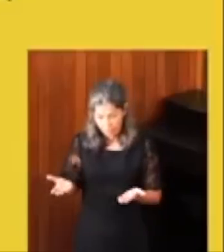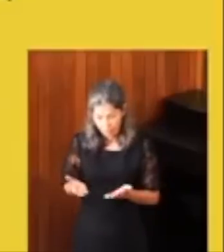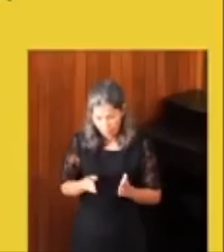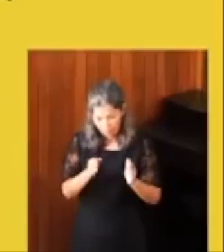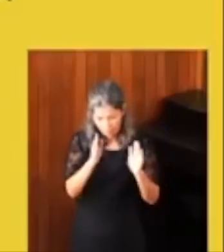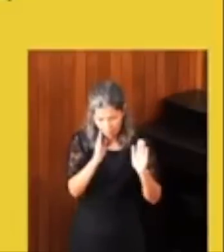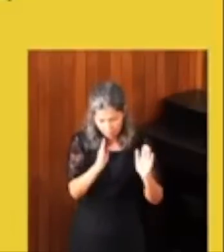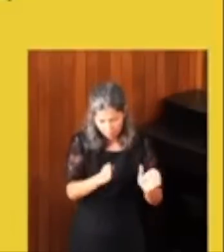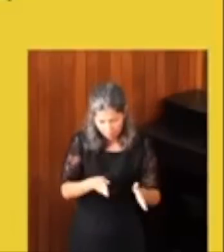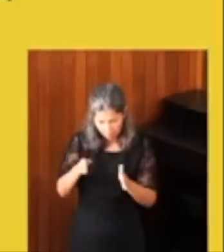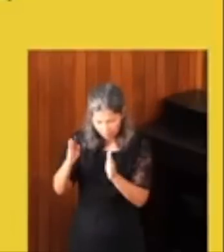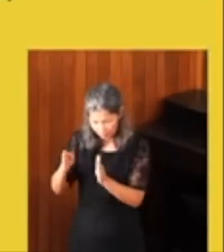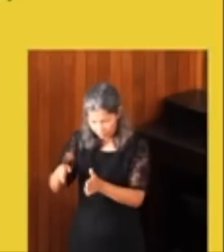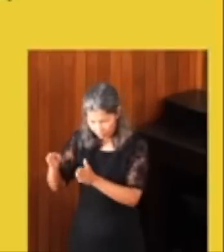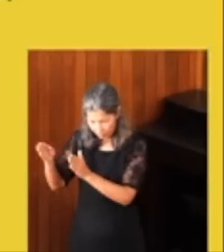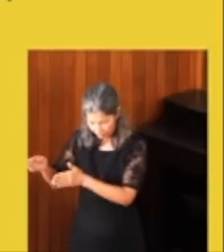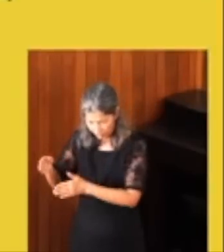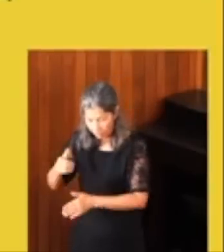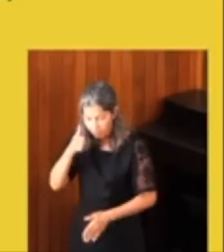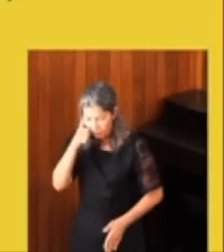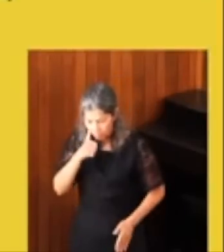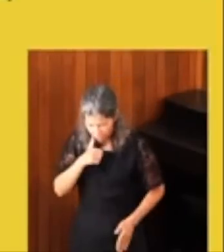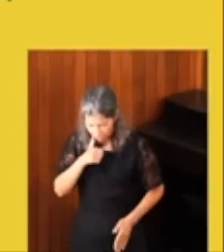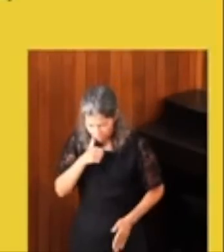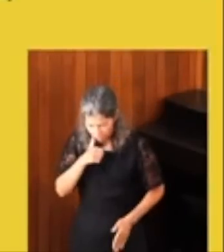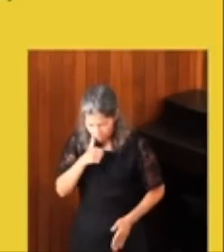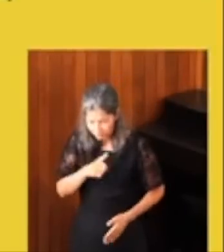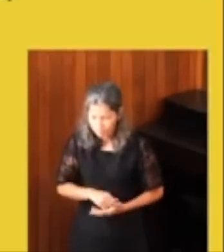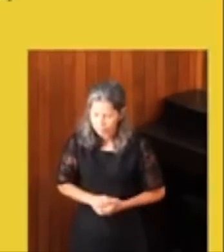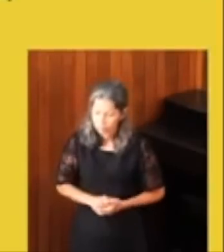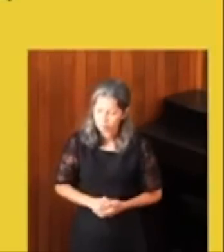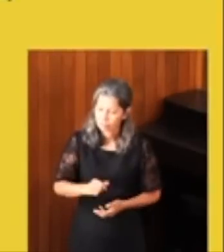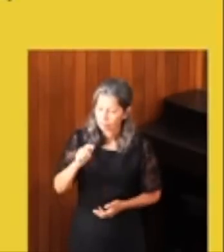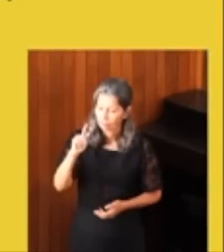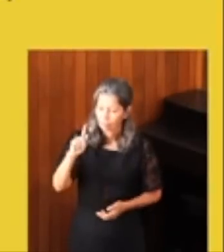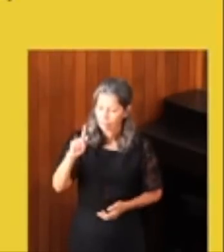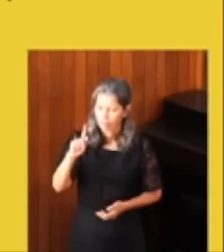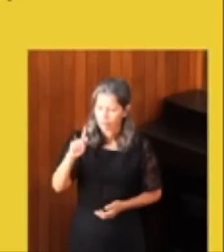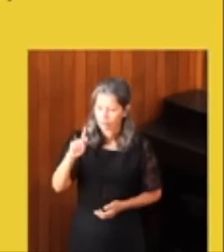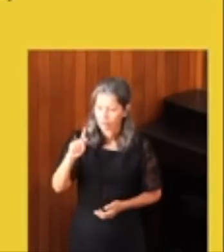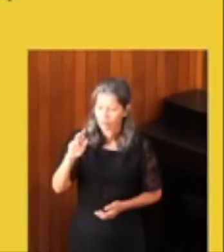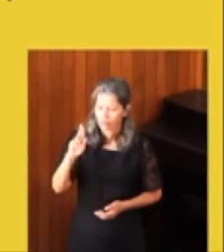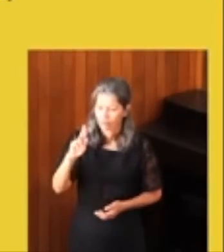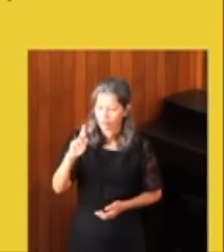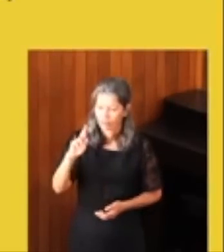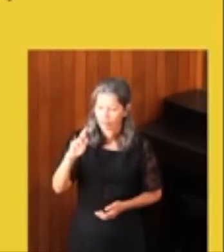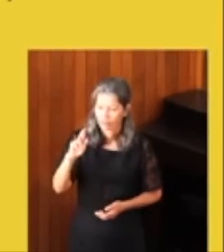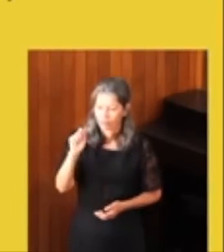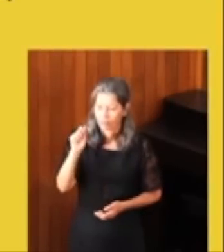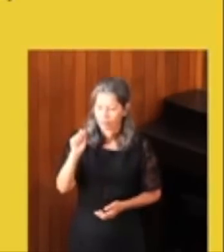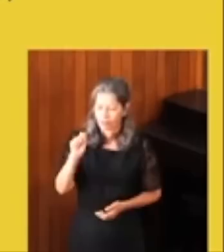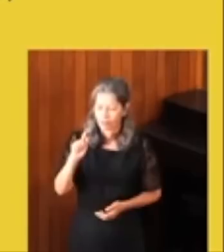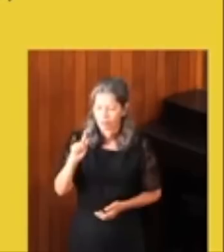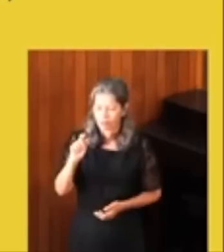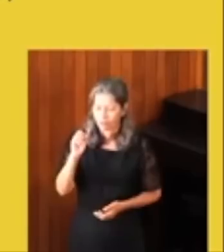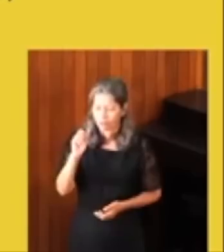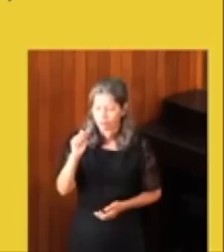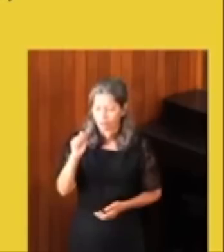Vamos relembrar aqui a estrutura quiástica do Apocalipse? Vale a pena agora fazer uma recapitulação rápida. O Apocalipse tem essa